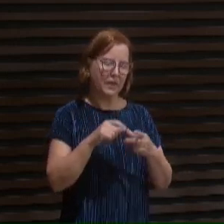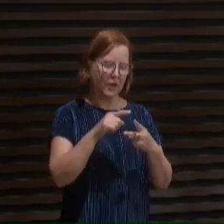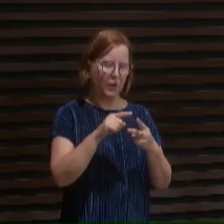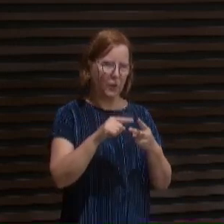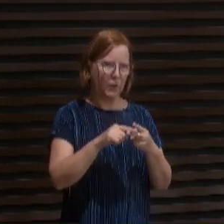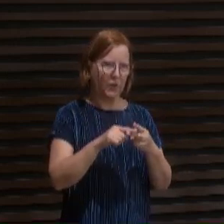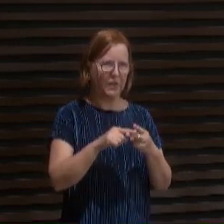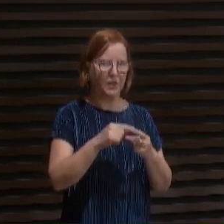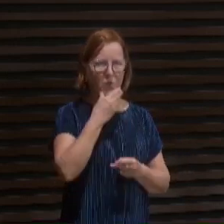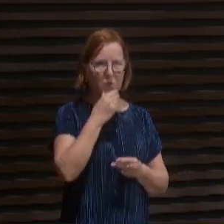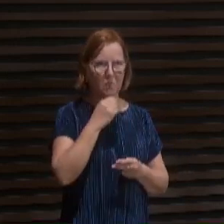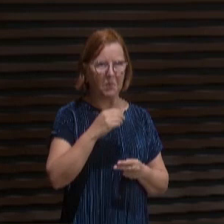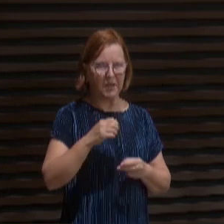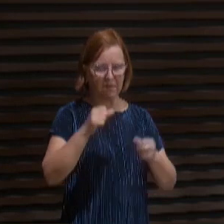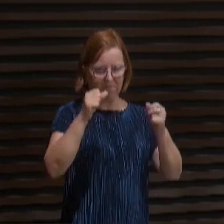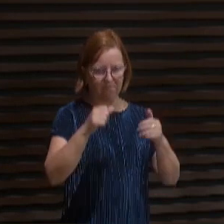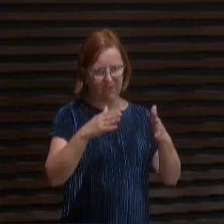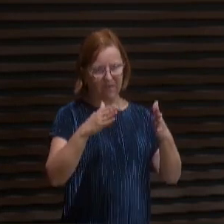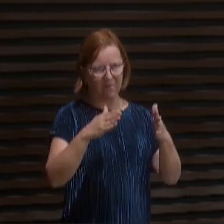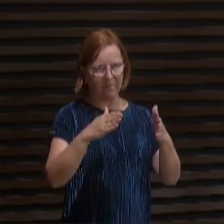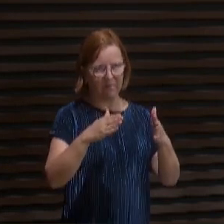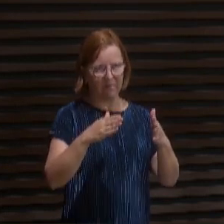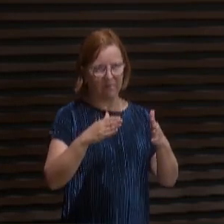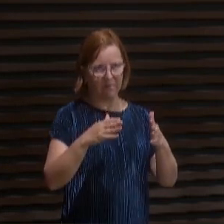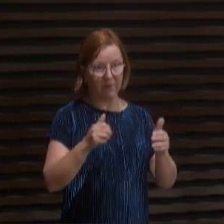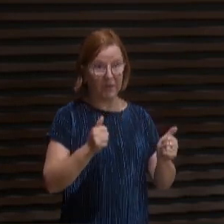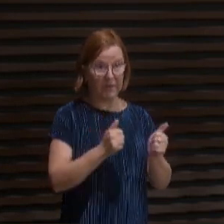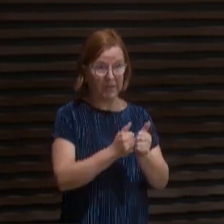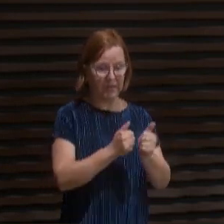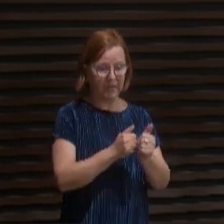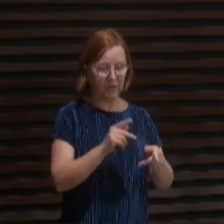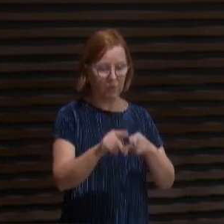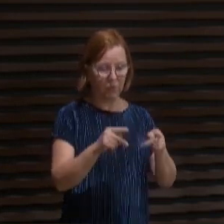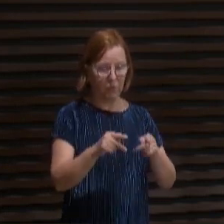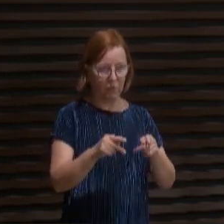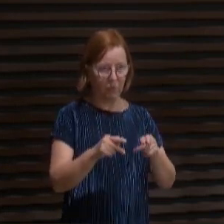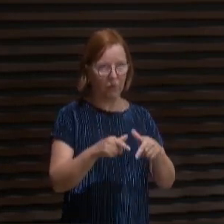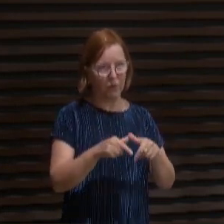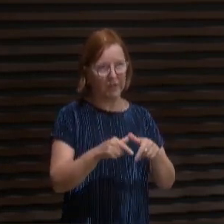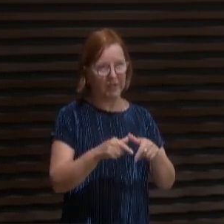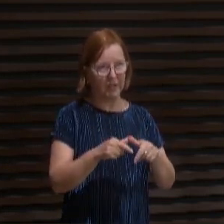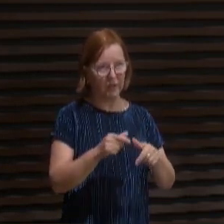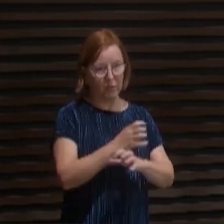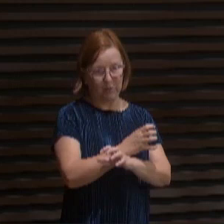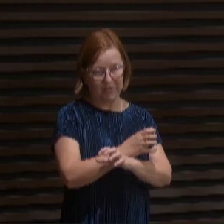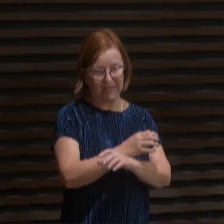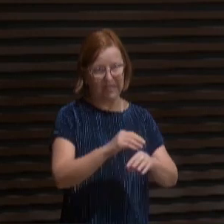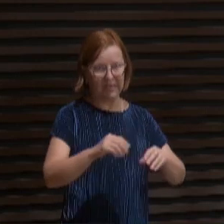magos, eles seguiram o povo de Israel no deserto. E eles foram